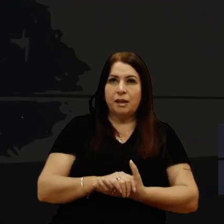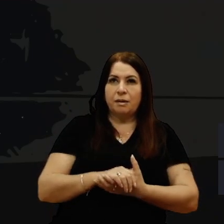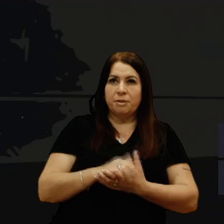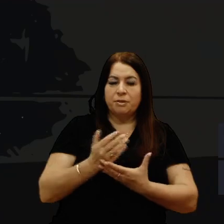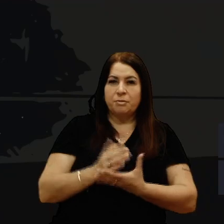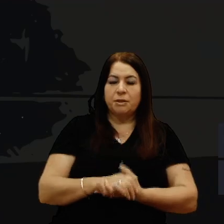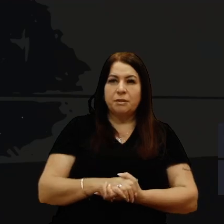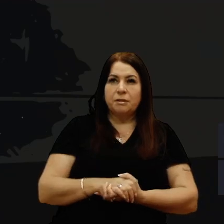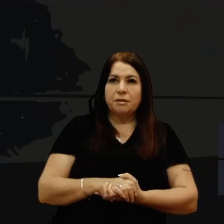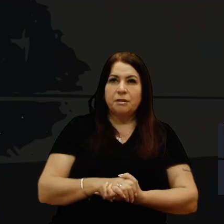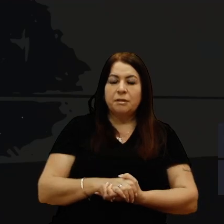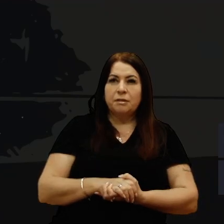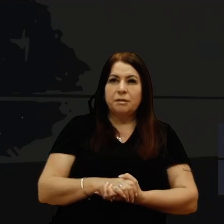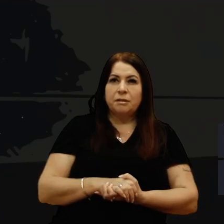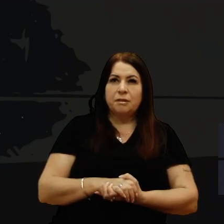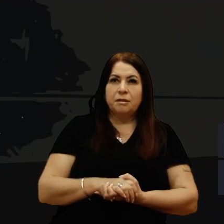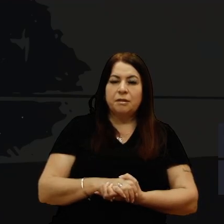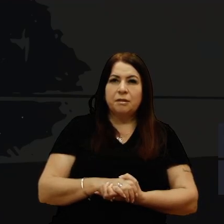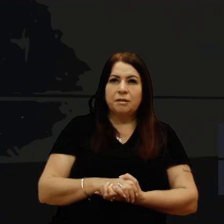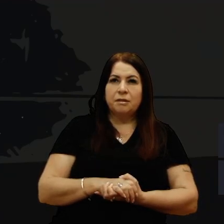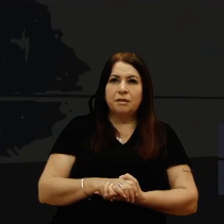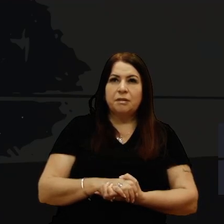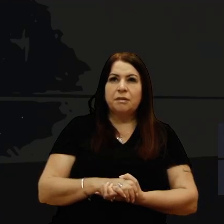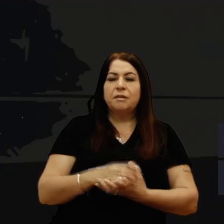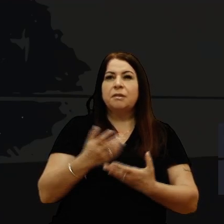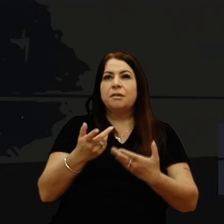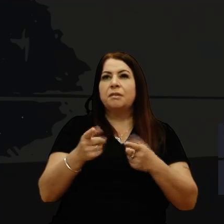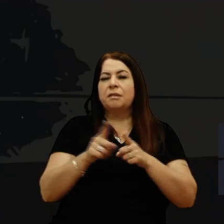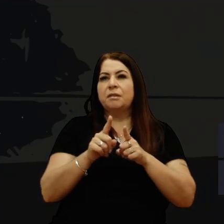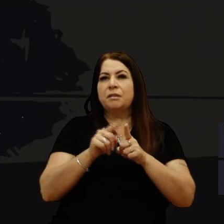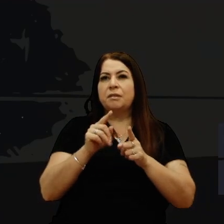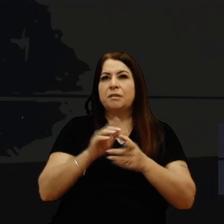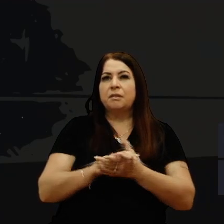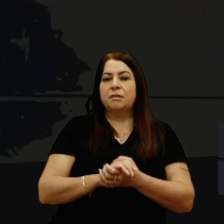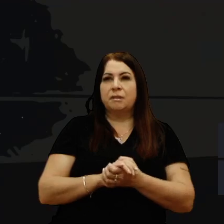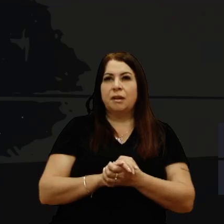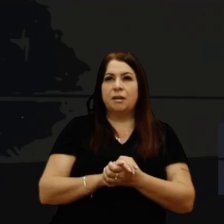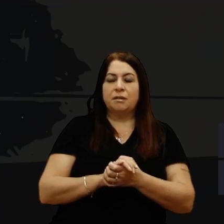E também peço uma declaração de líder.